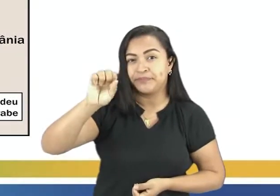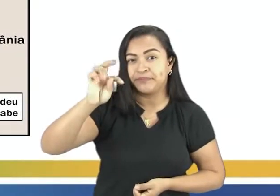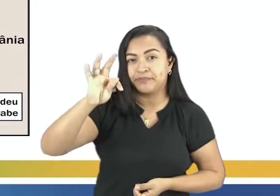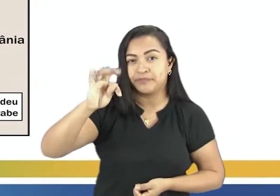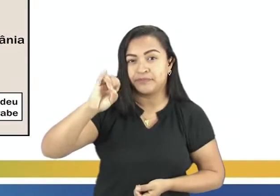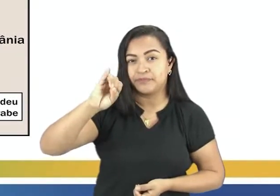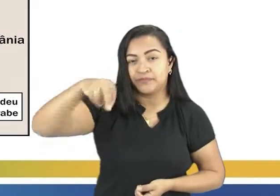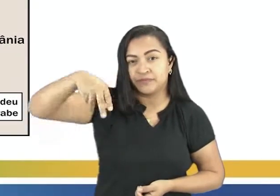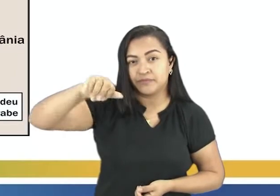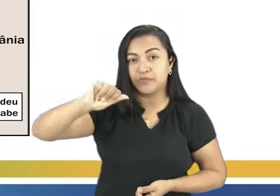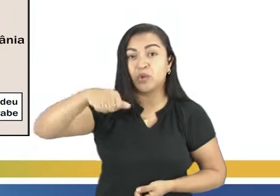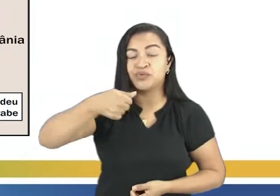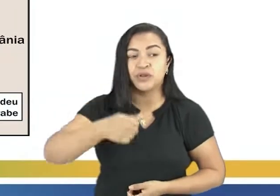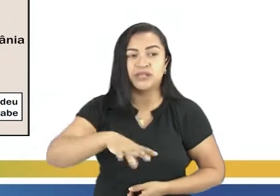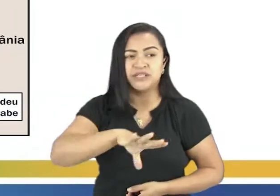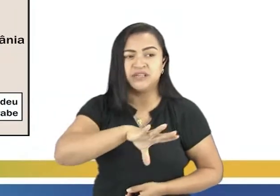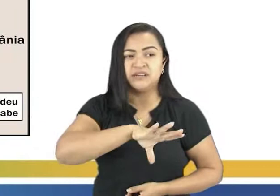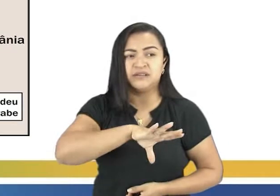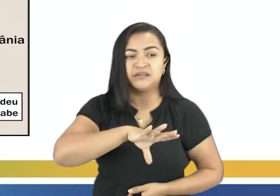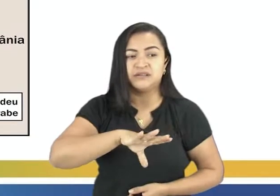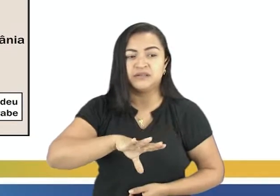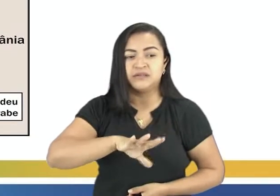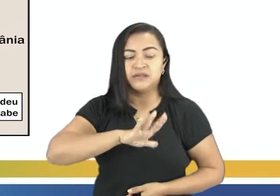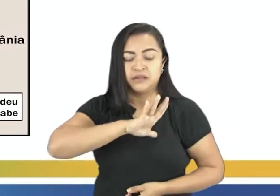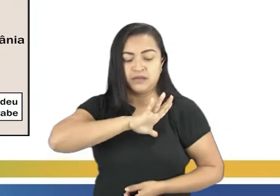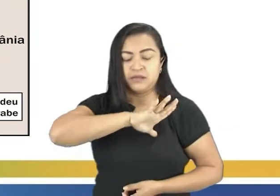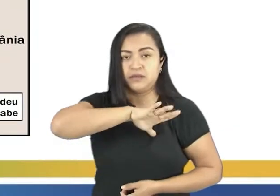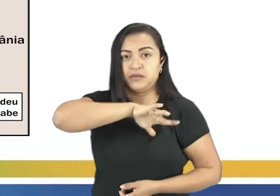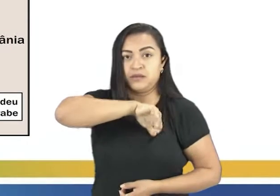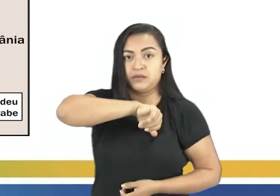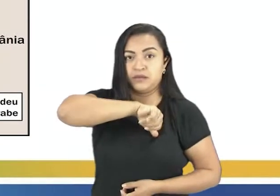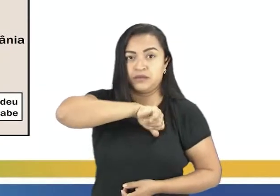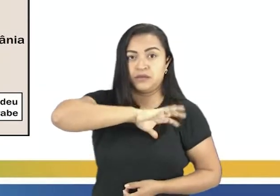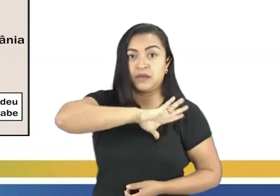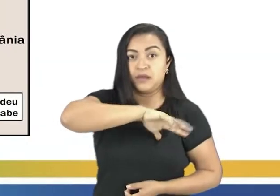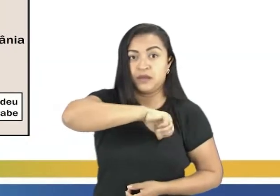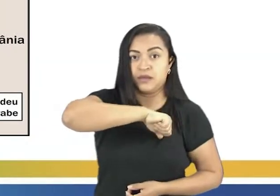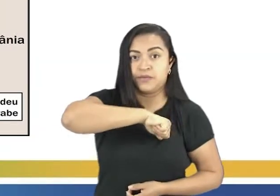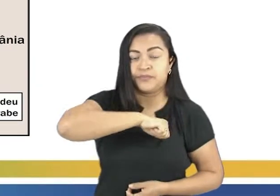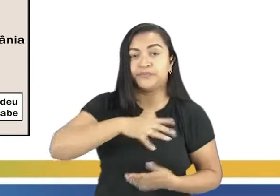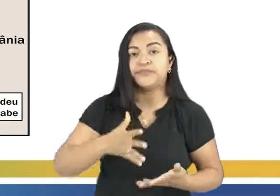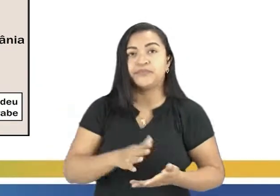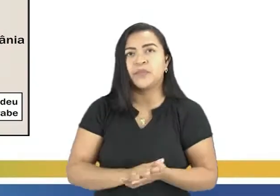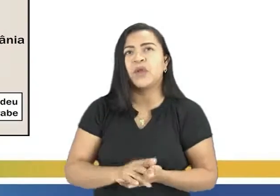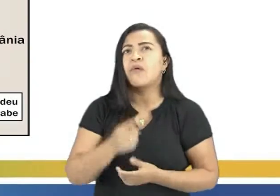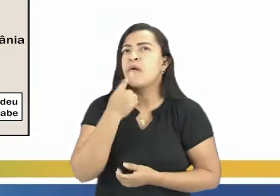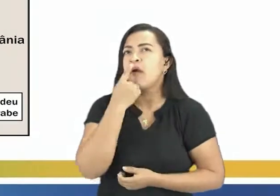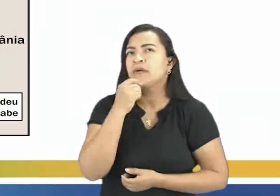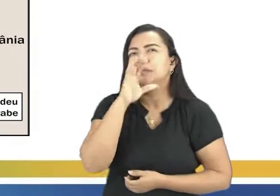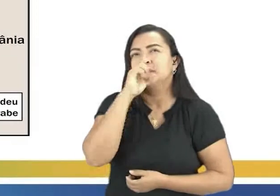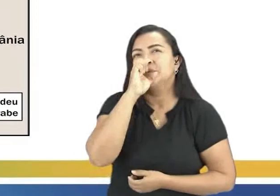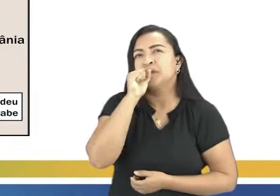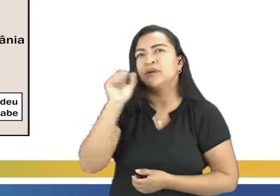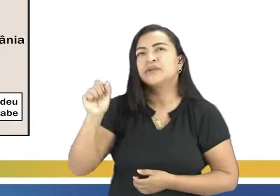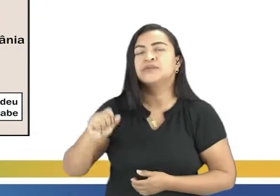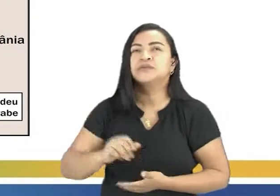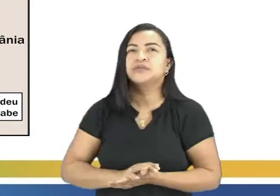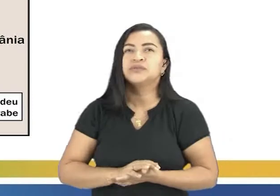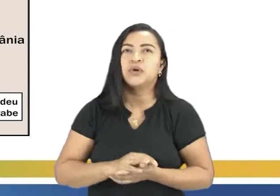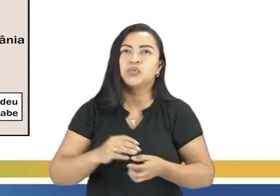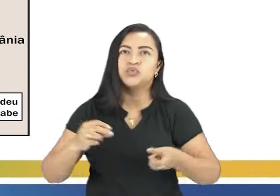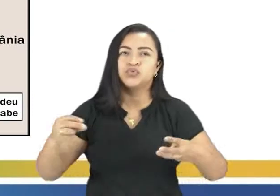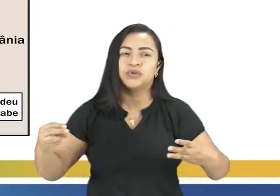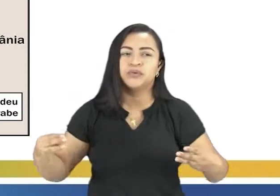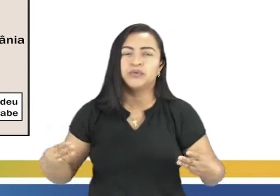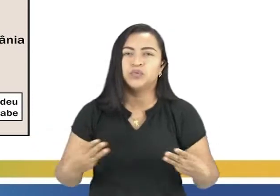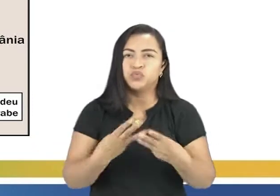aí o contexto árabe do território, e a outra em laranja nós temos aí o contexto judeu. Então são